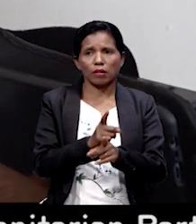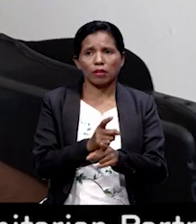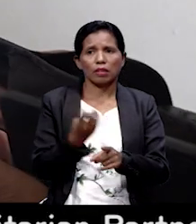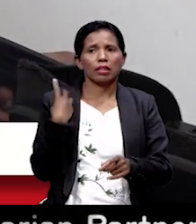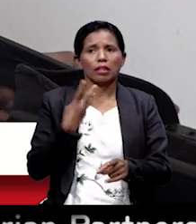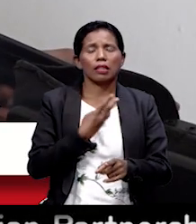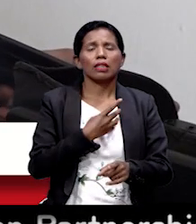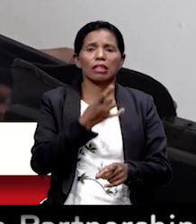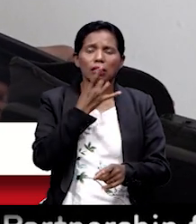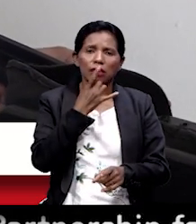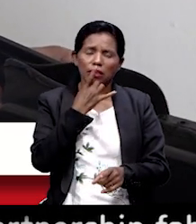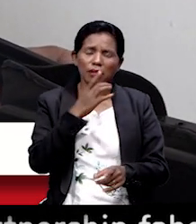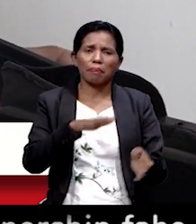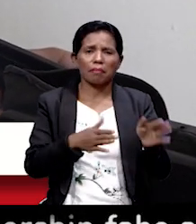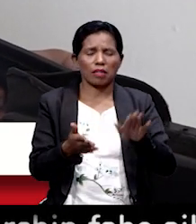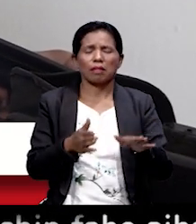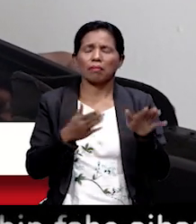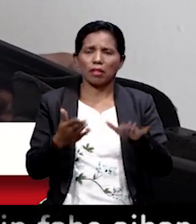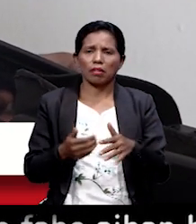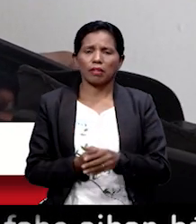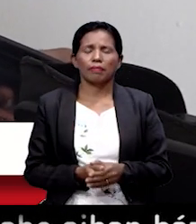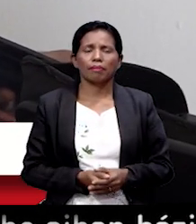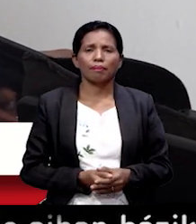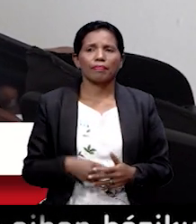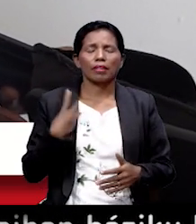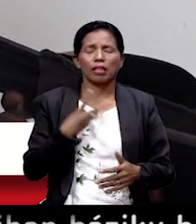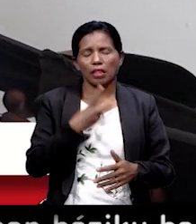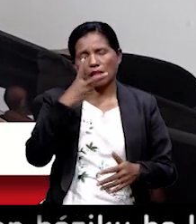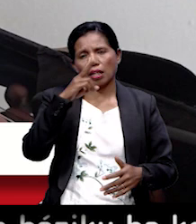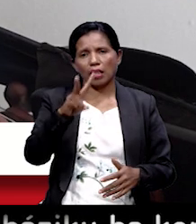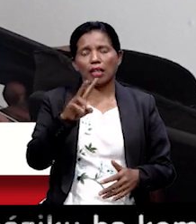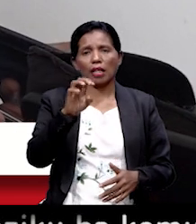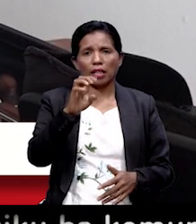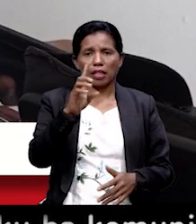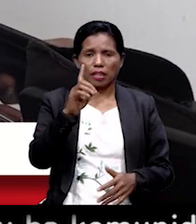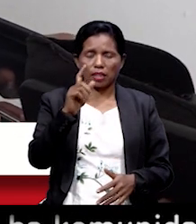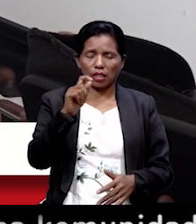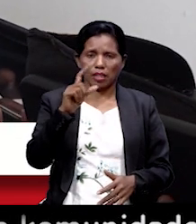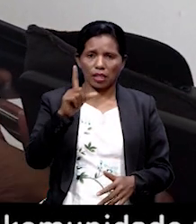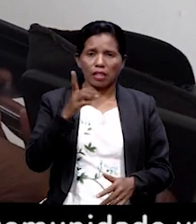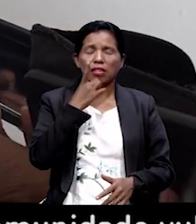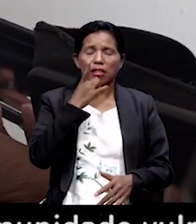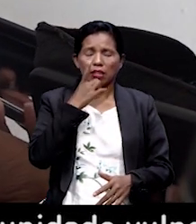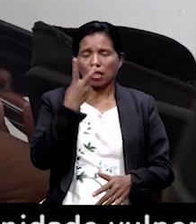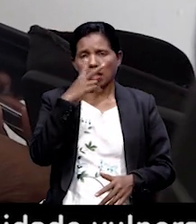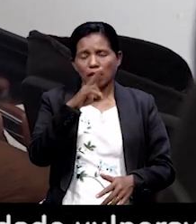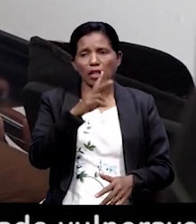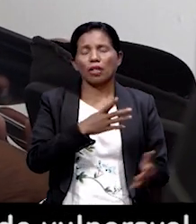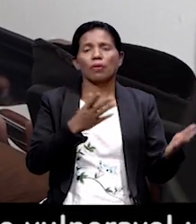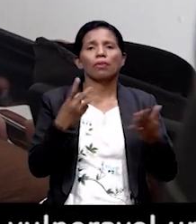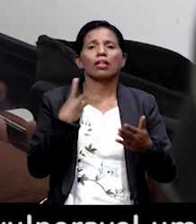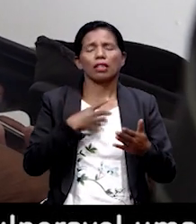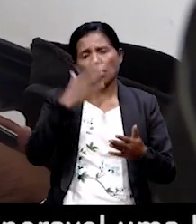matelaka. Sela sala iha pazina edetel ninia esclarece o itung razo in sira que lori ita tambasa ahi sem